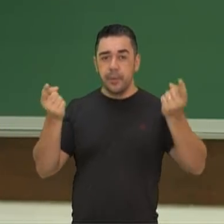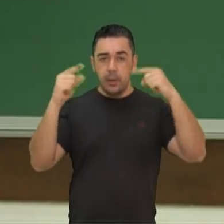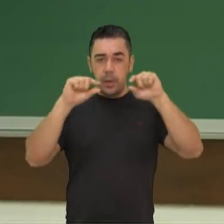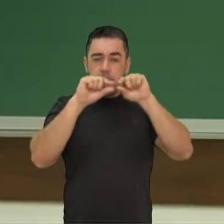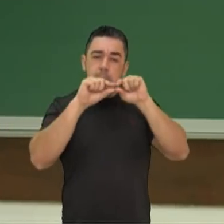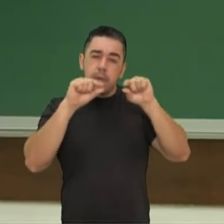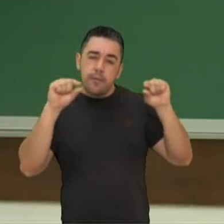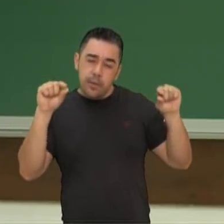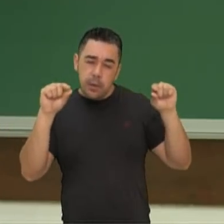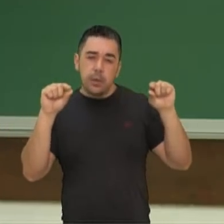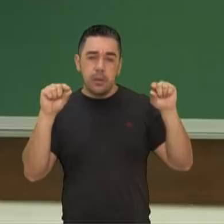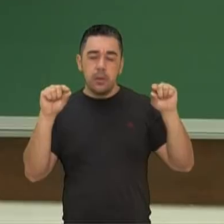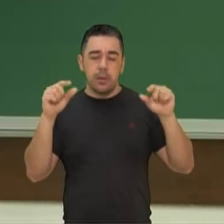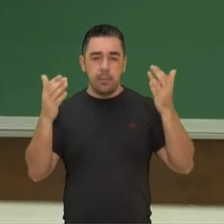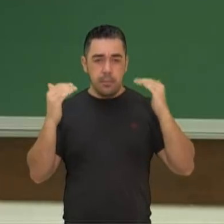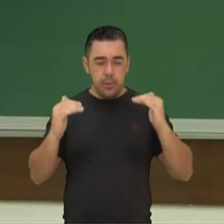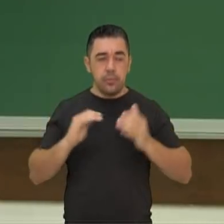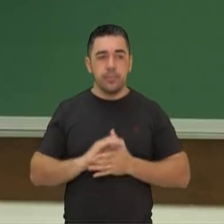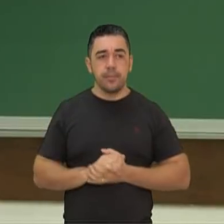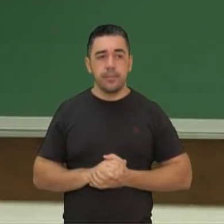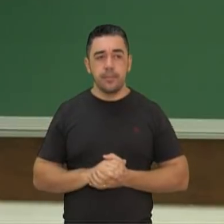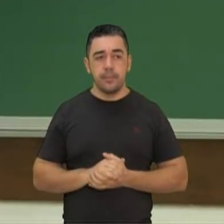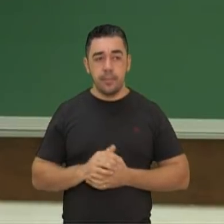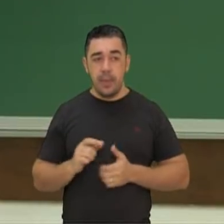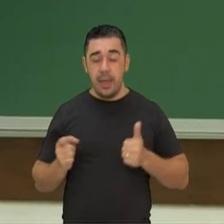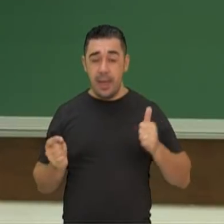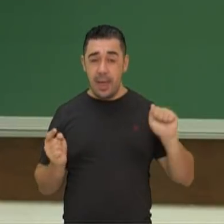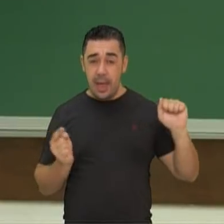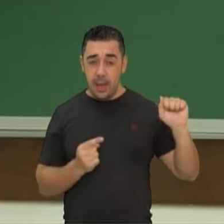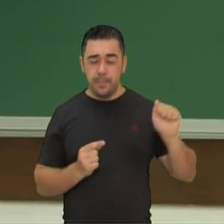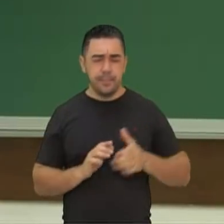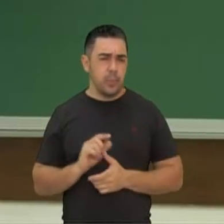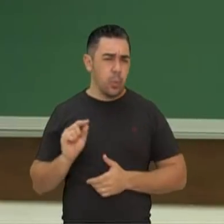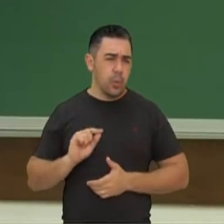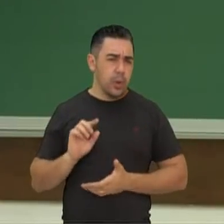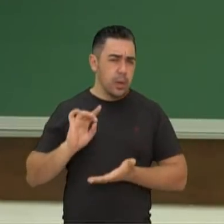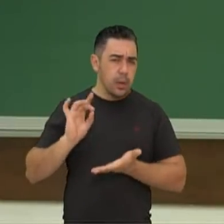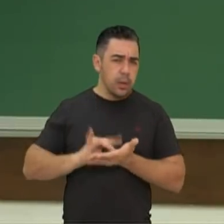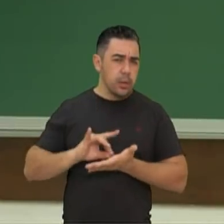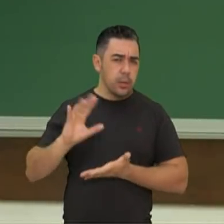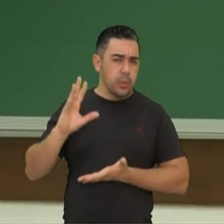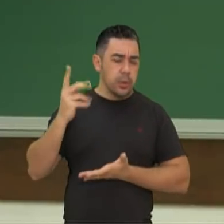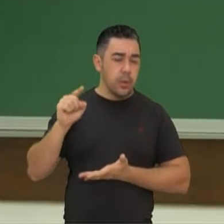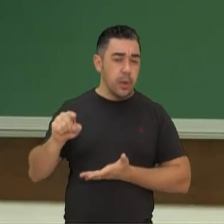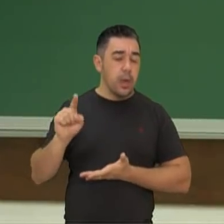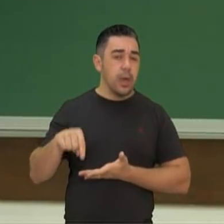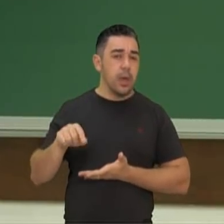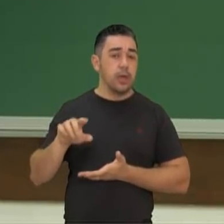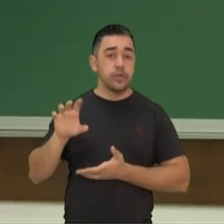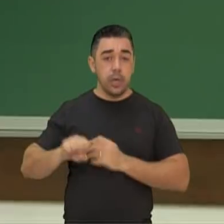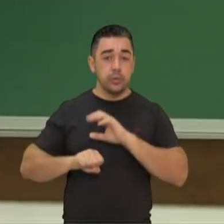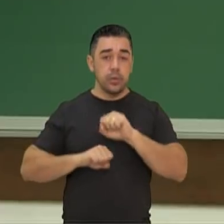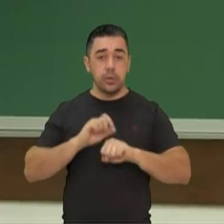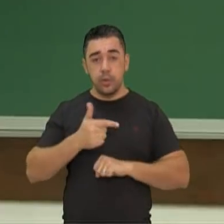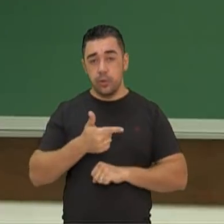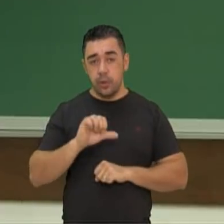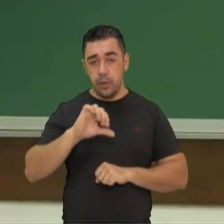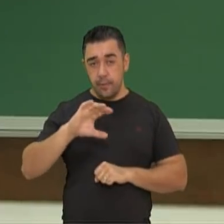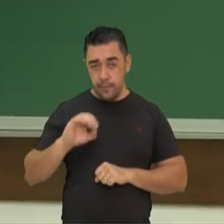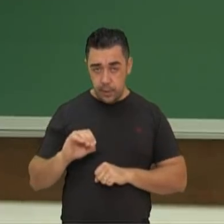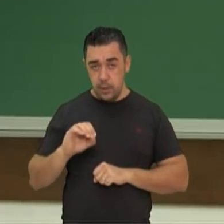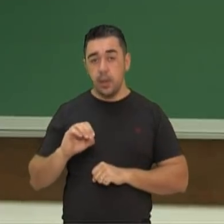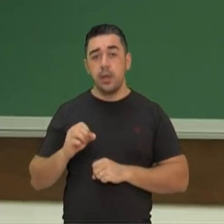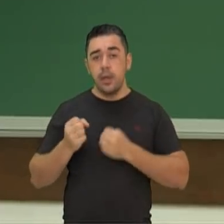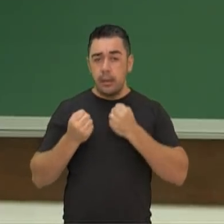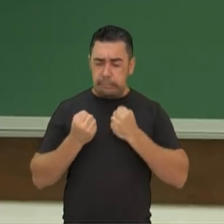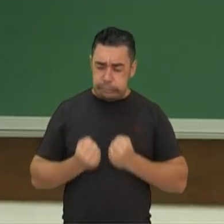fina aqui logo abaixo. Letra A. O fato noticiado no título é a retirada de 290 toneladas